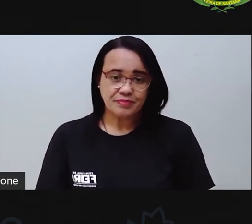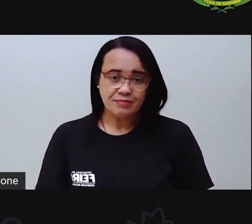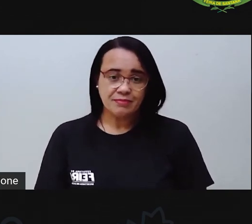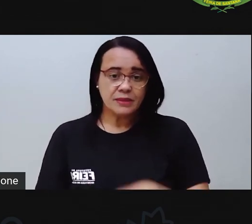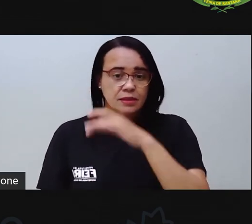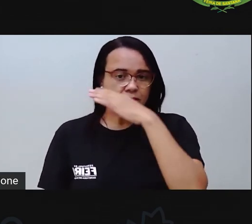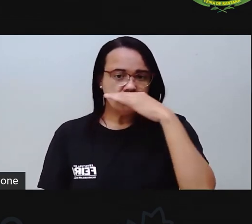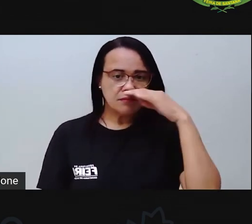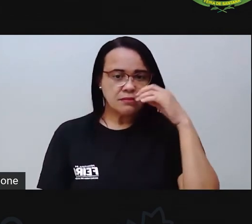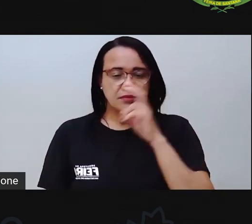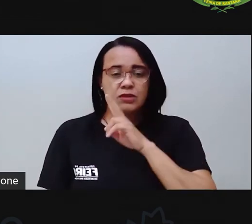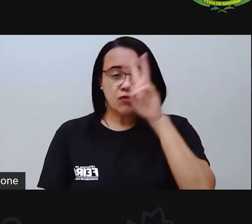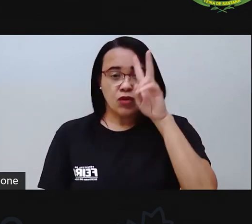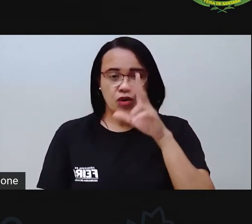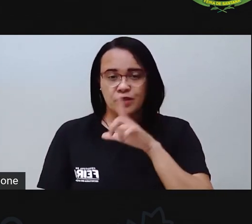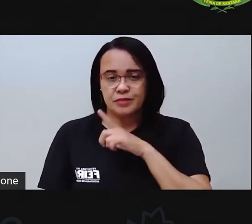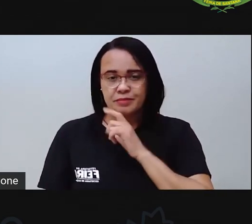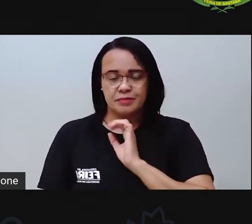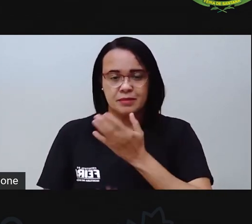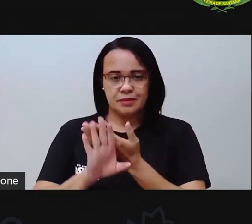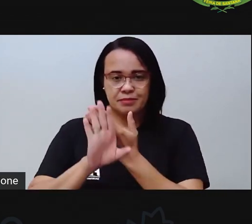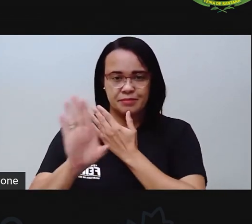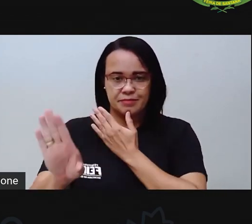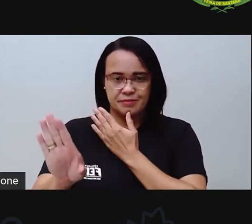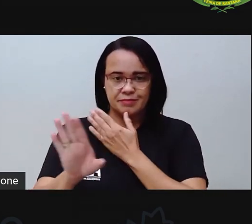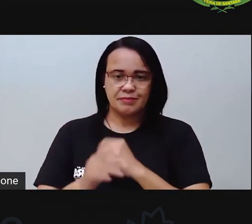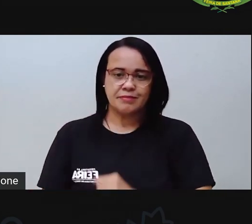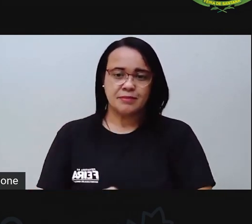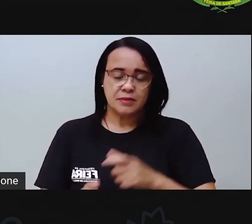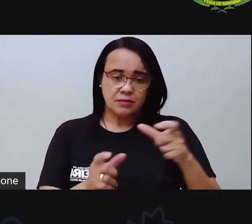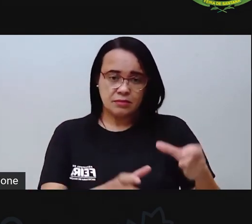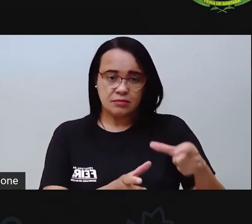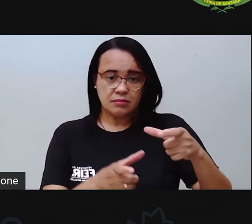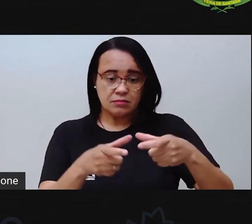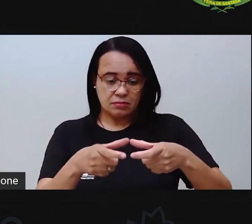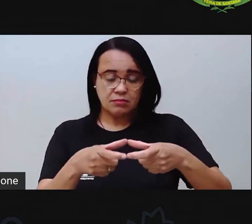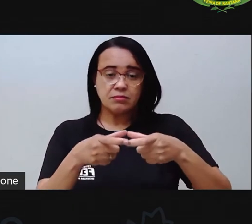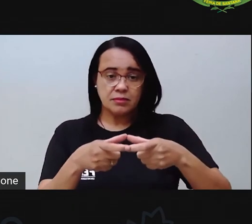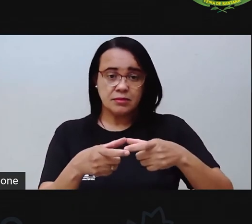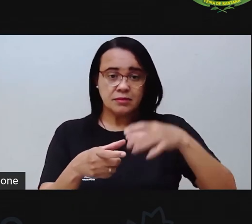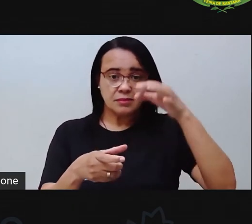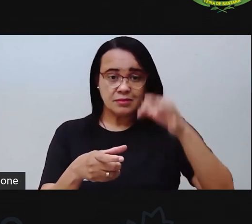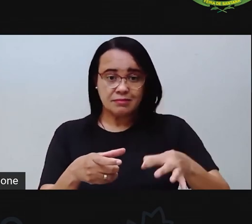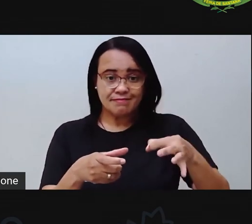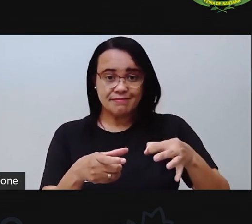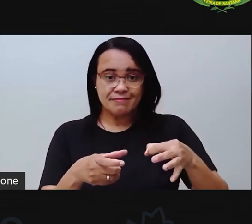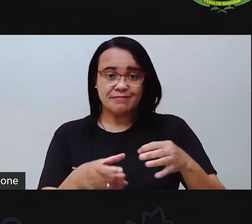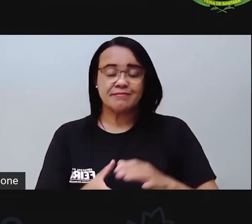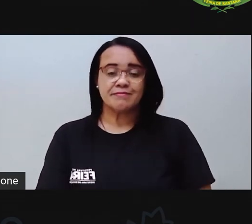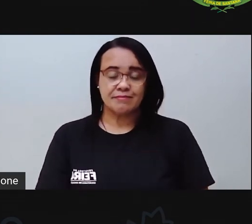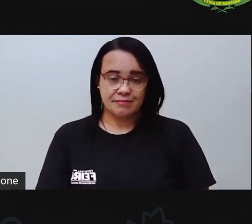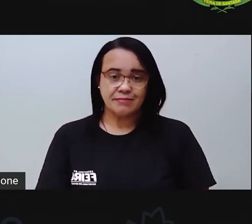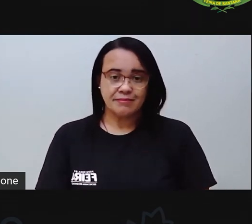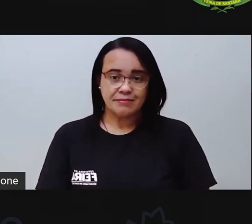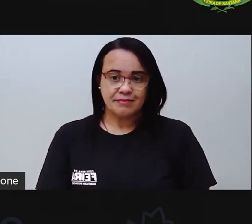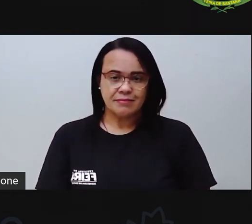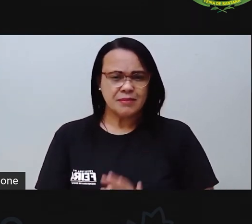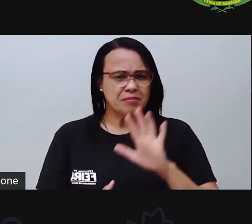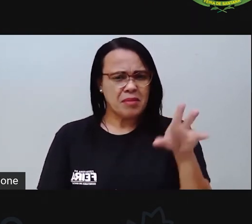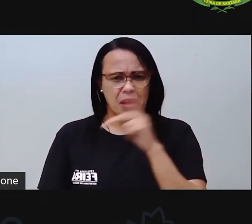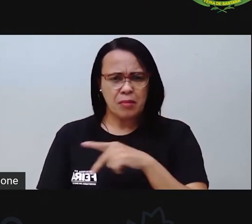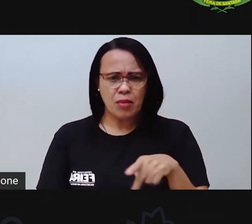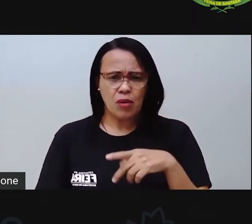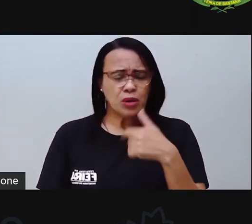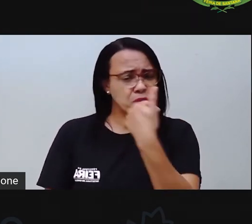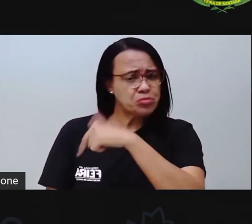certo? Pronto, a Pro encheu, ó, a vasilha com o vinagre. Mas, Proiane, eu não tenho esse medidor